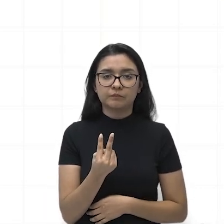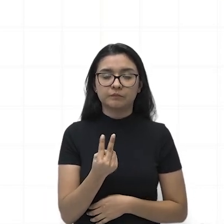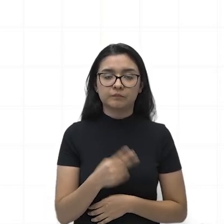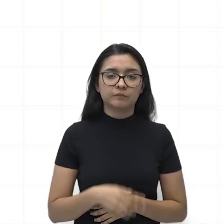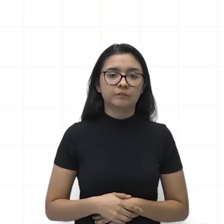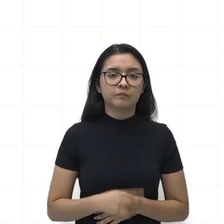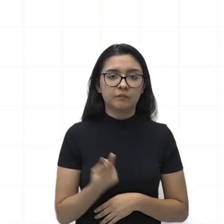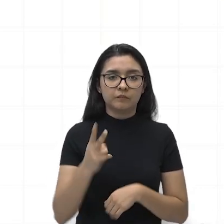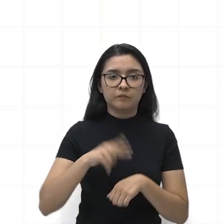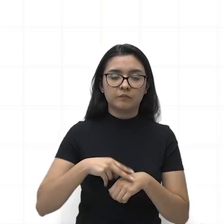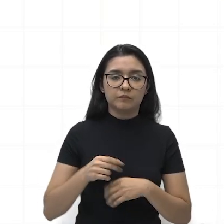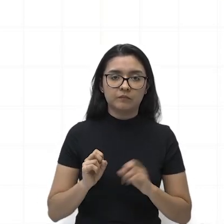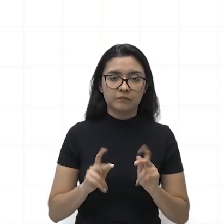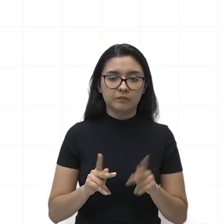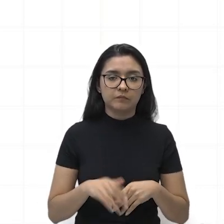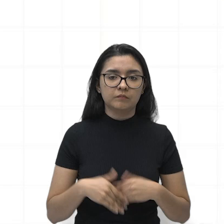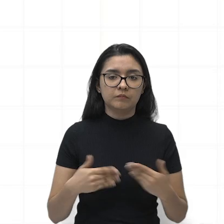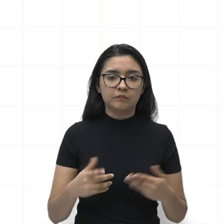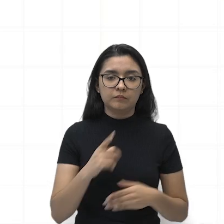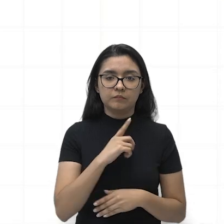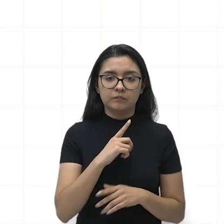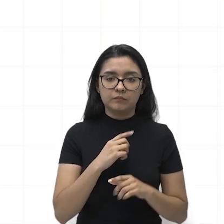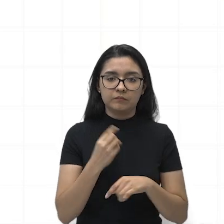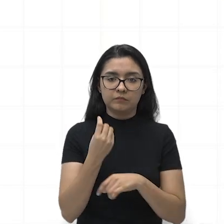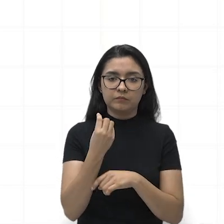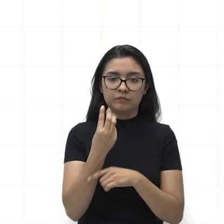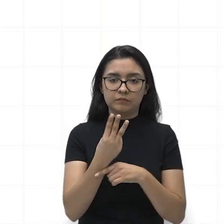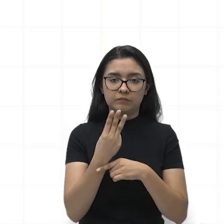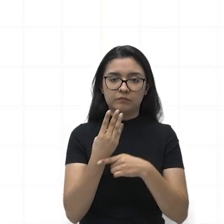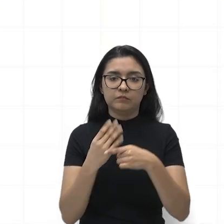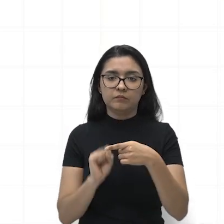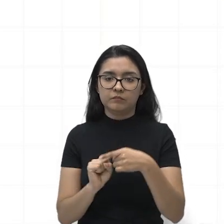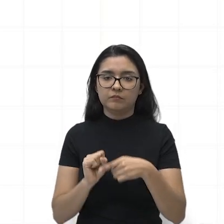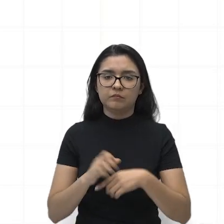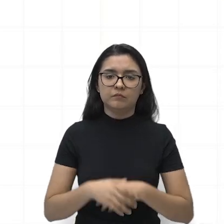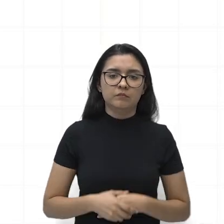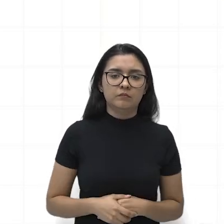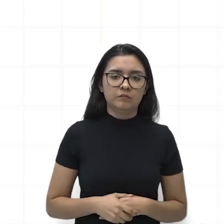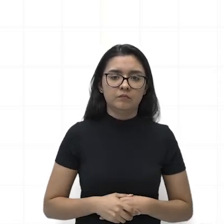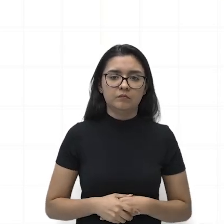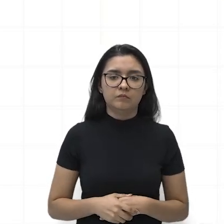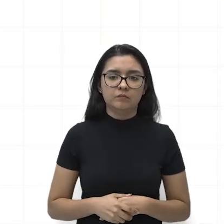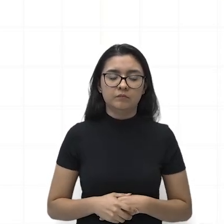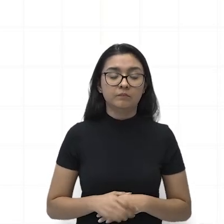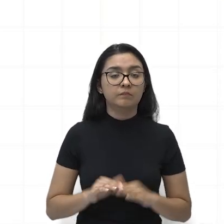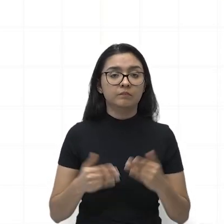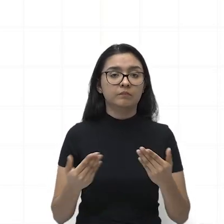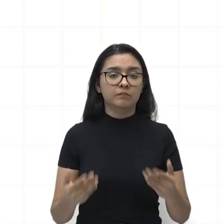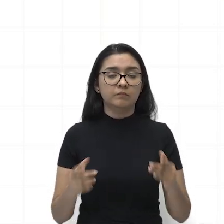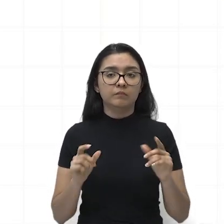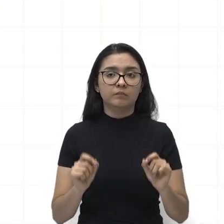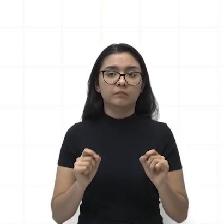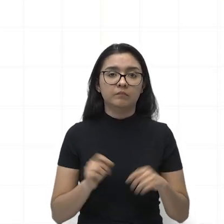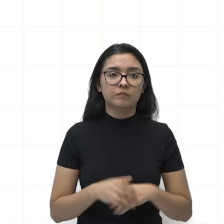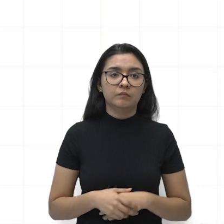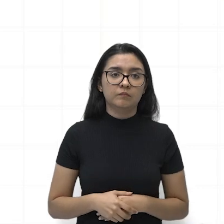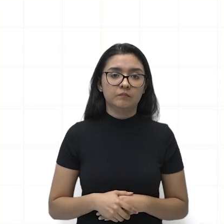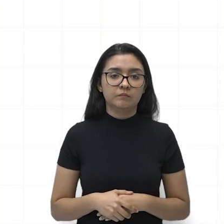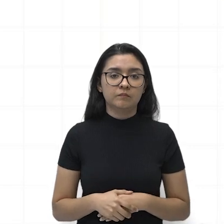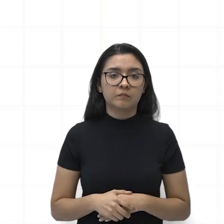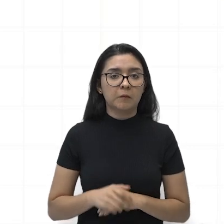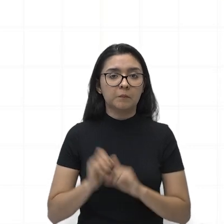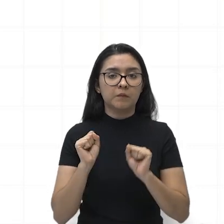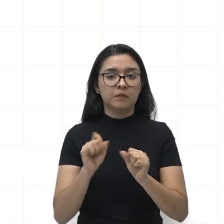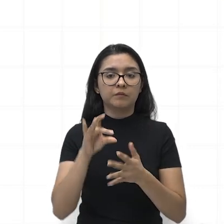2 vezes. Então, 3/8 cabe 2 vezes em 3/4. Então, sendo assim,